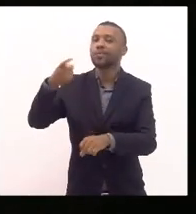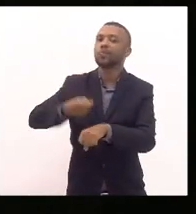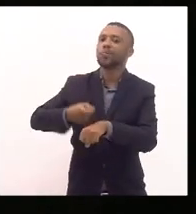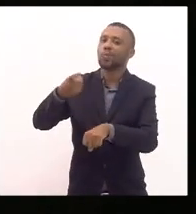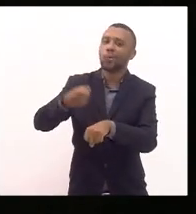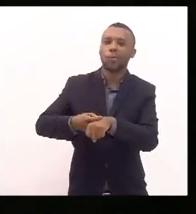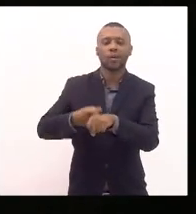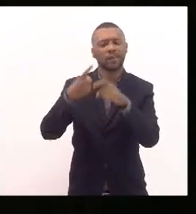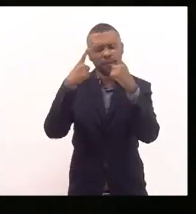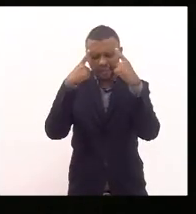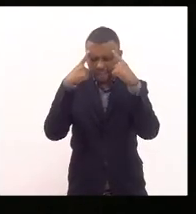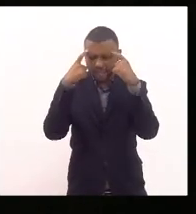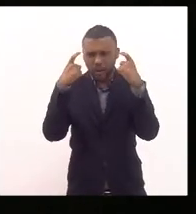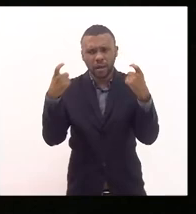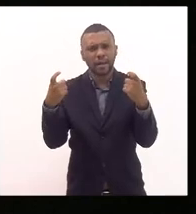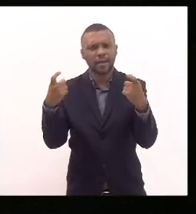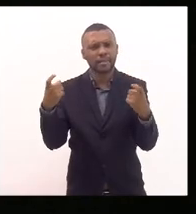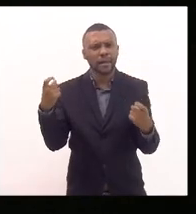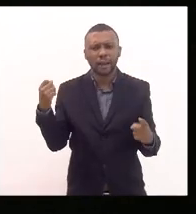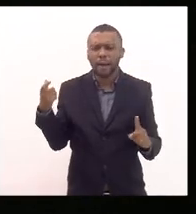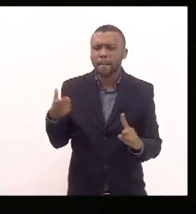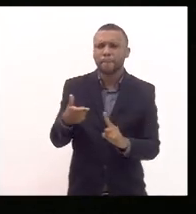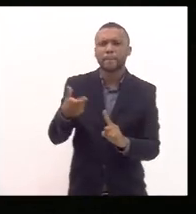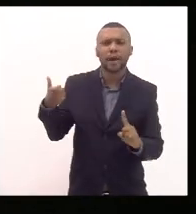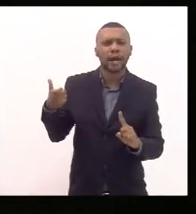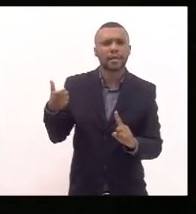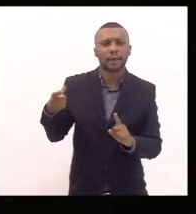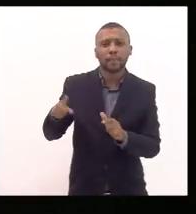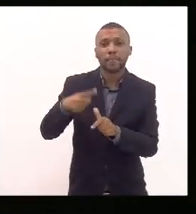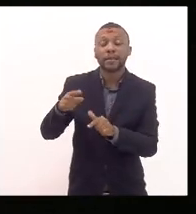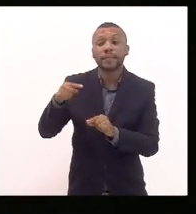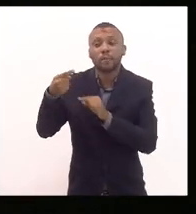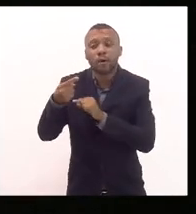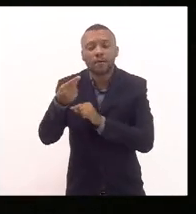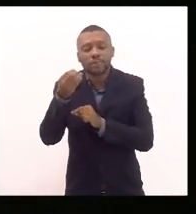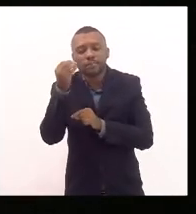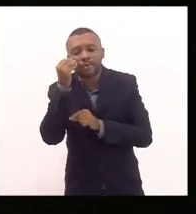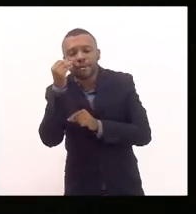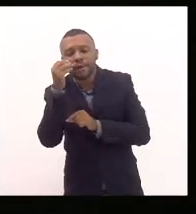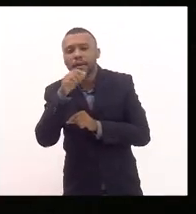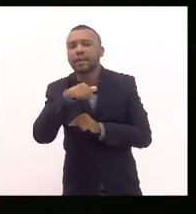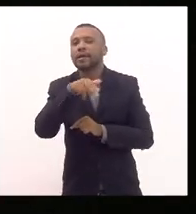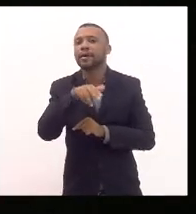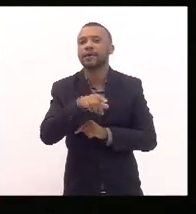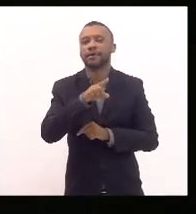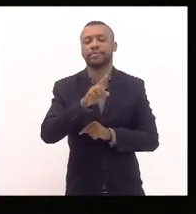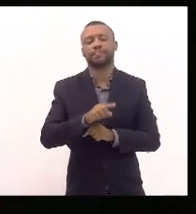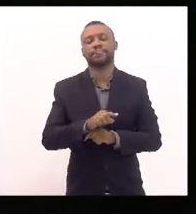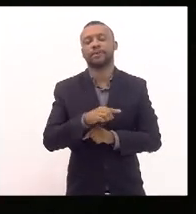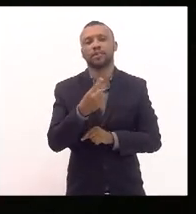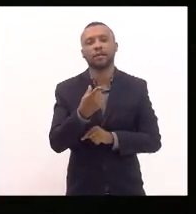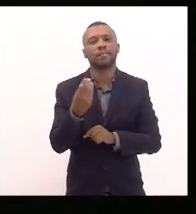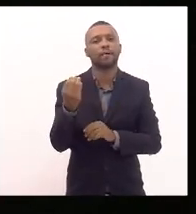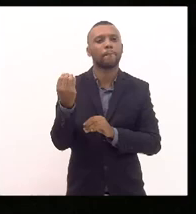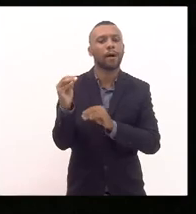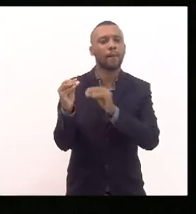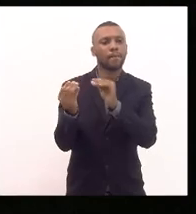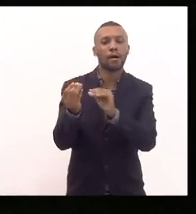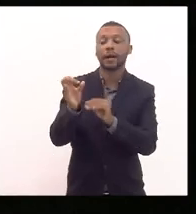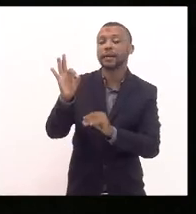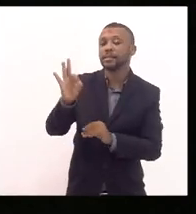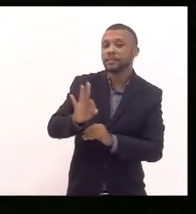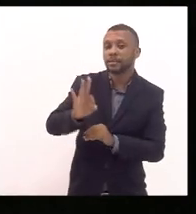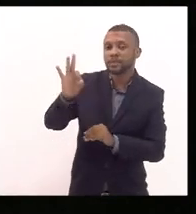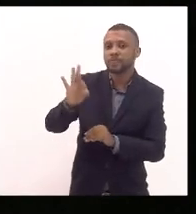é violenta e ela mata primeiro e depois de ver quem é e aí a gente vai criando estatísticas